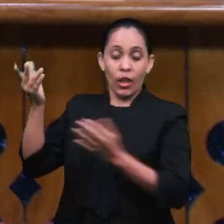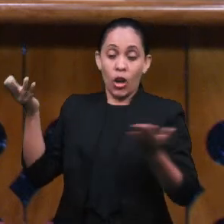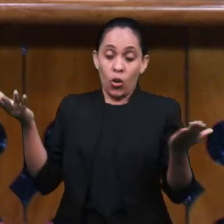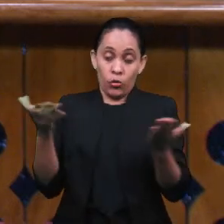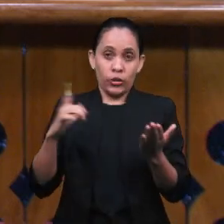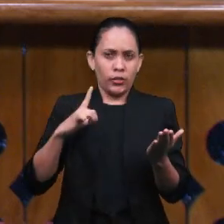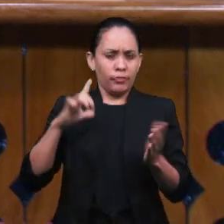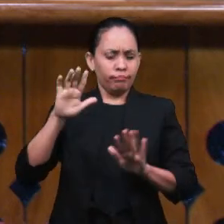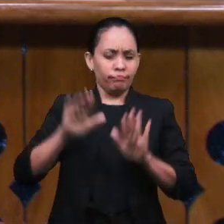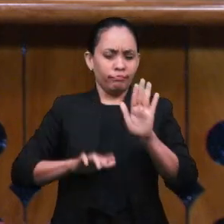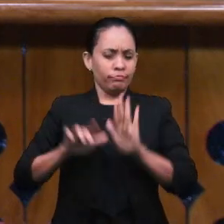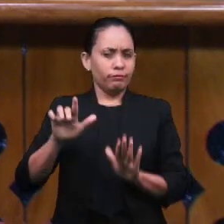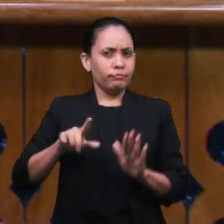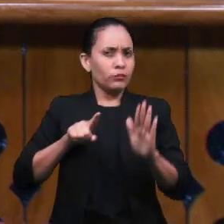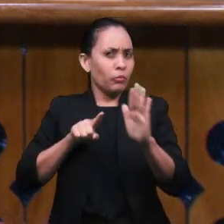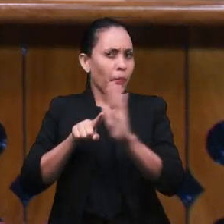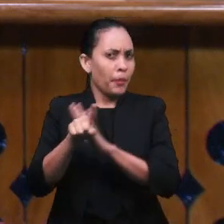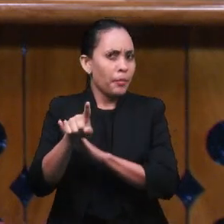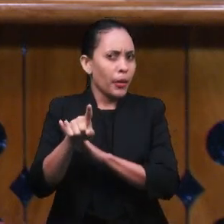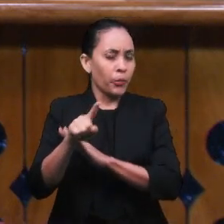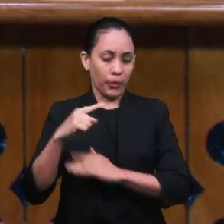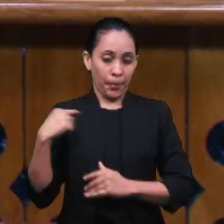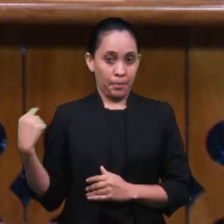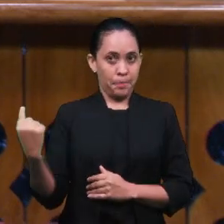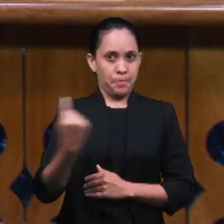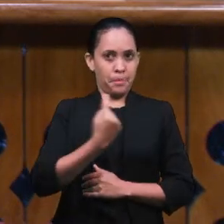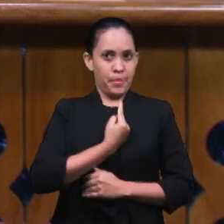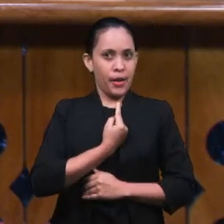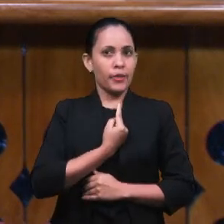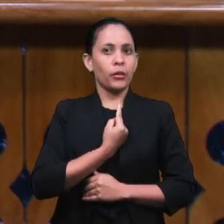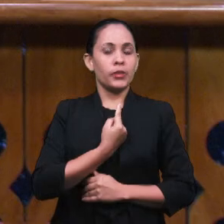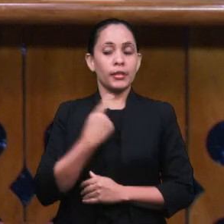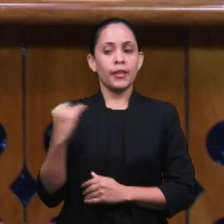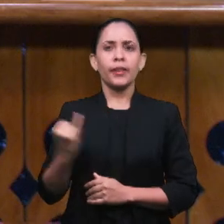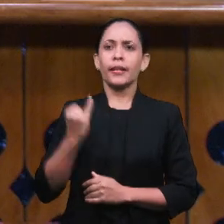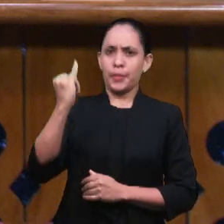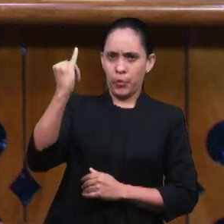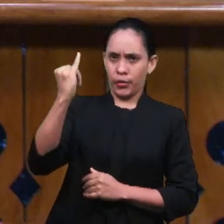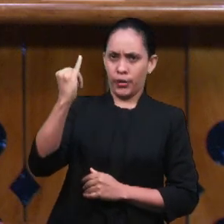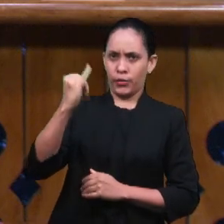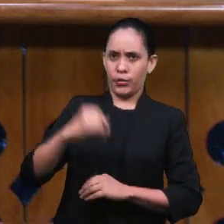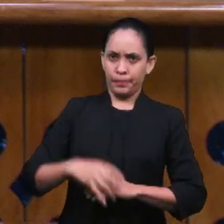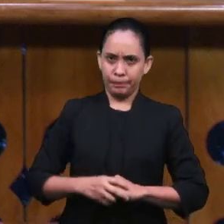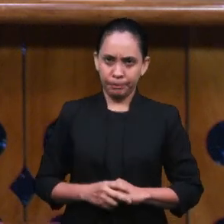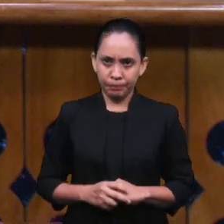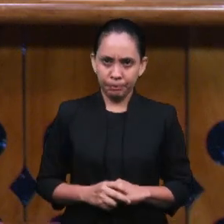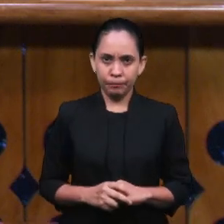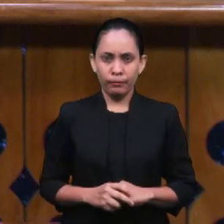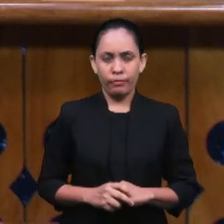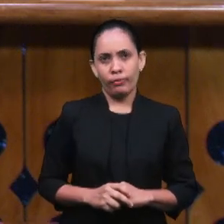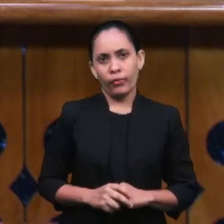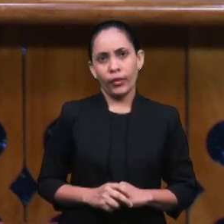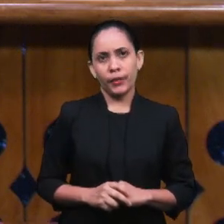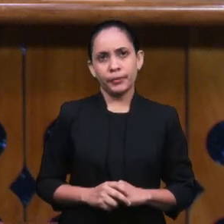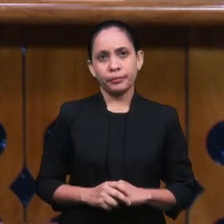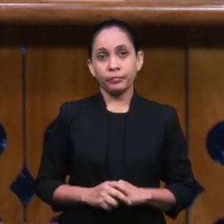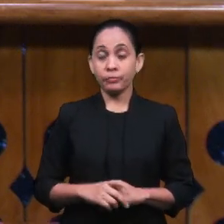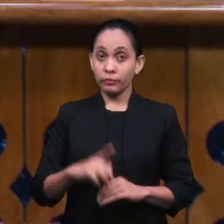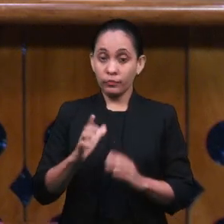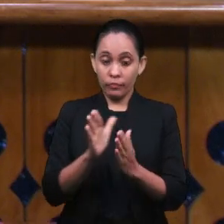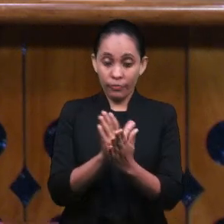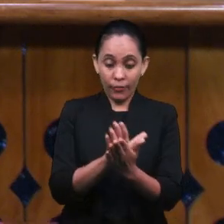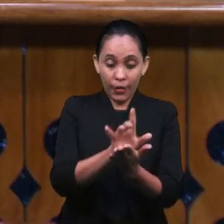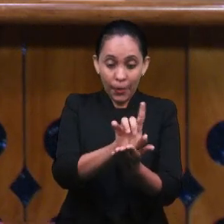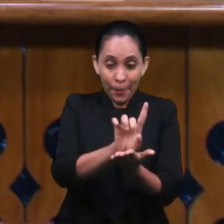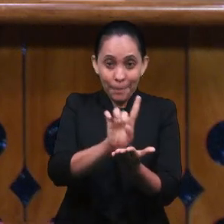perguntas que são para nós fundamentais, porque o centro do livro, no